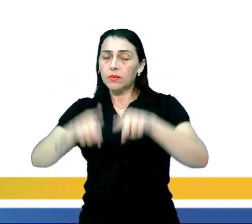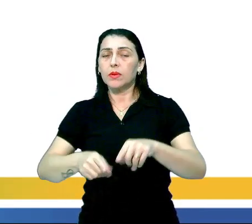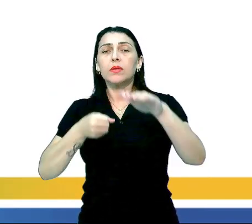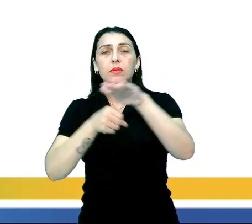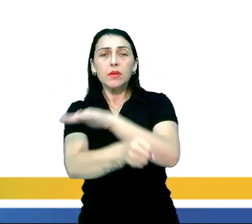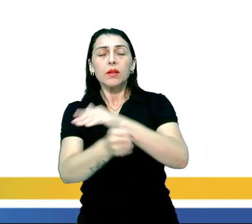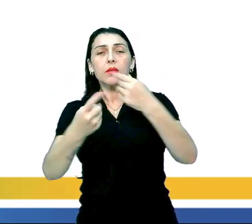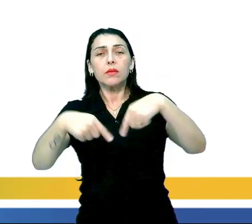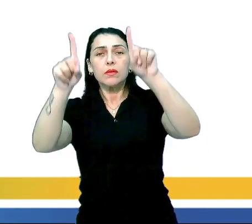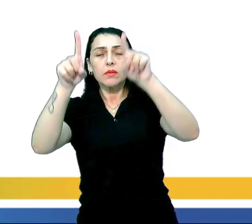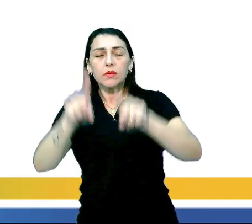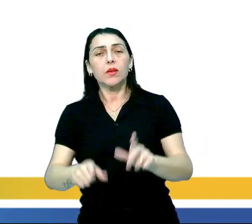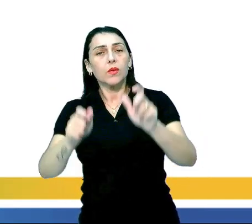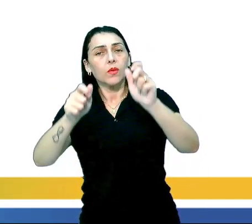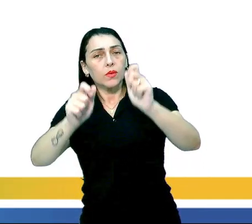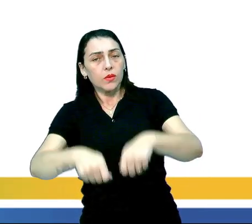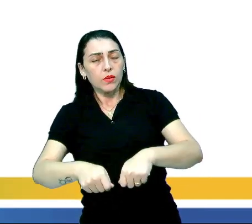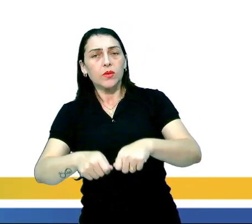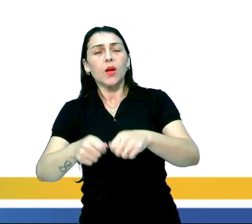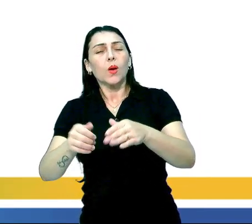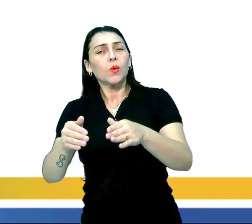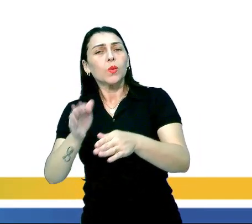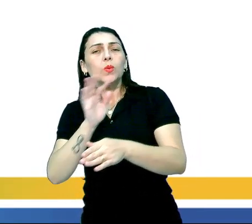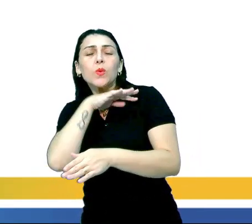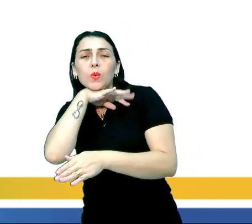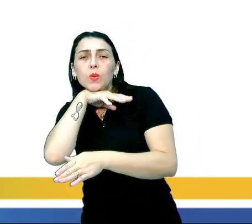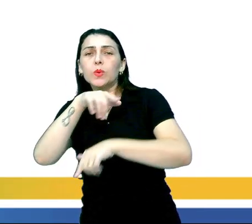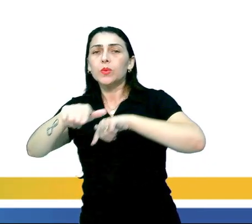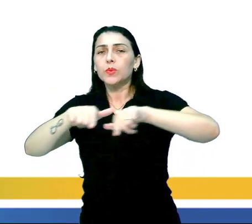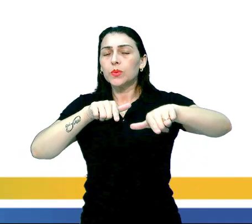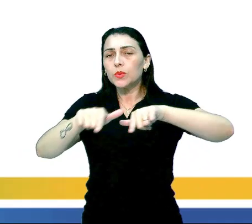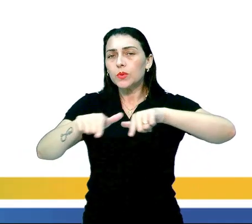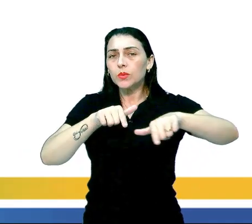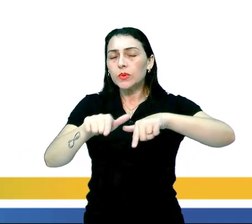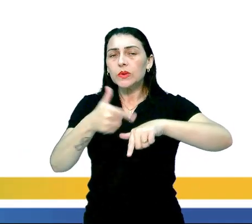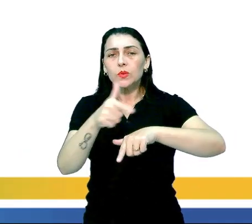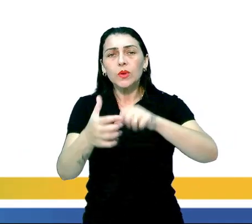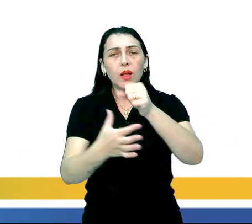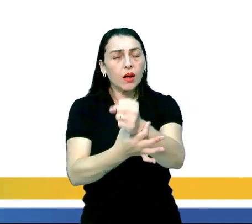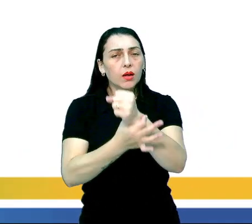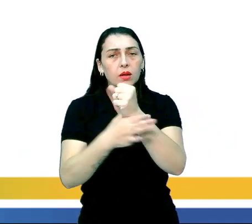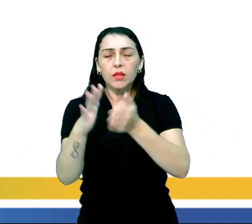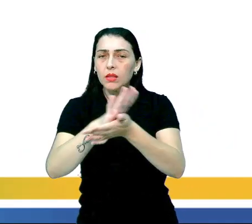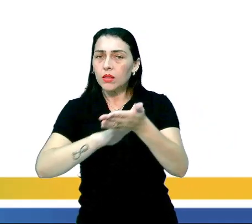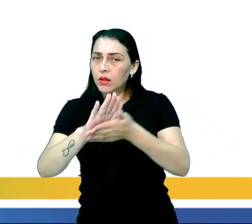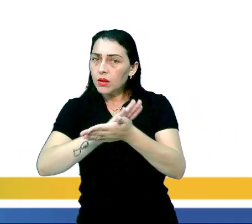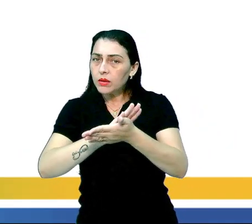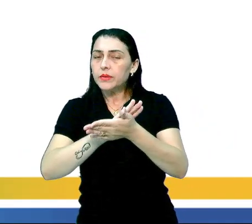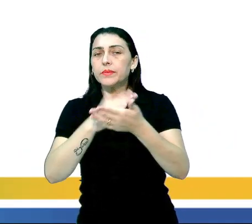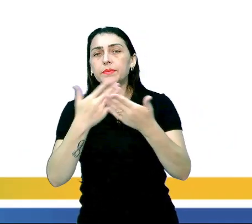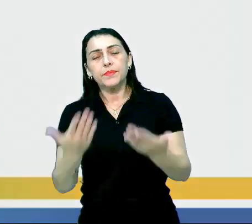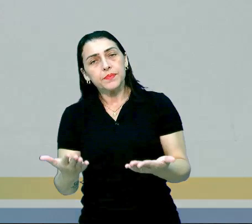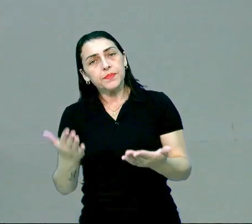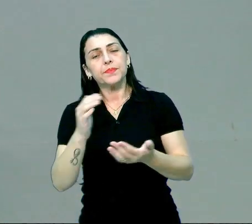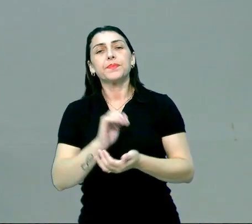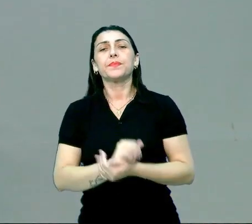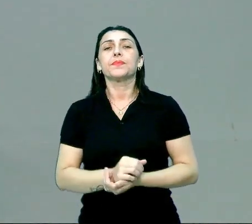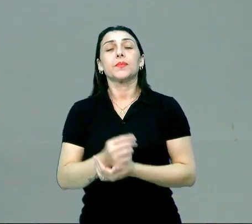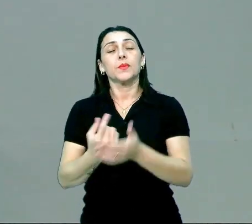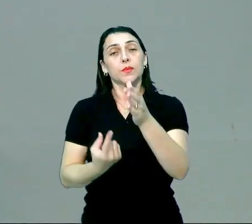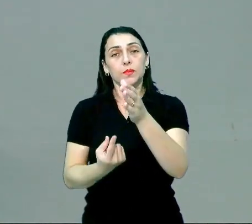o trabalhador em condições precárias de trabalho, sem tantas garantias assim. Então,